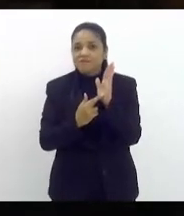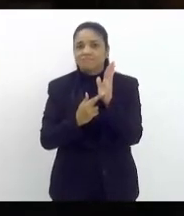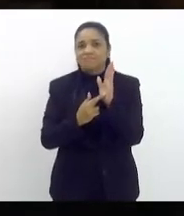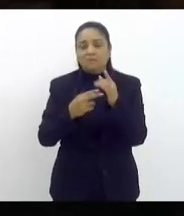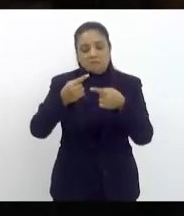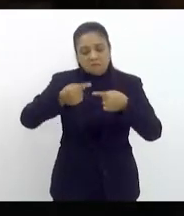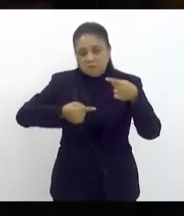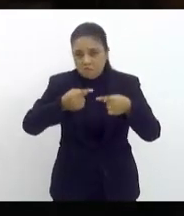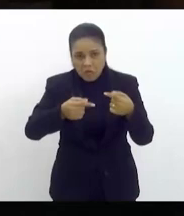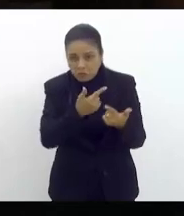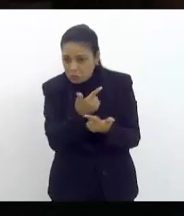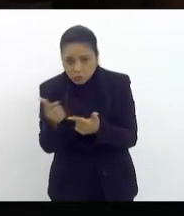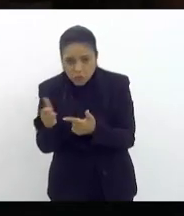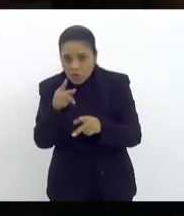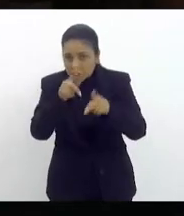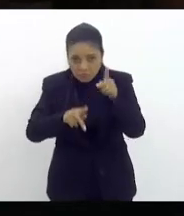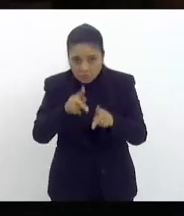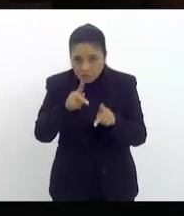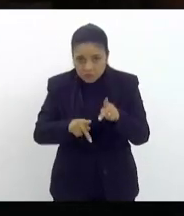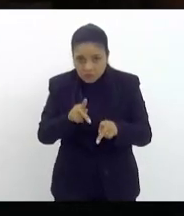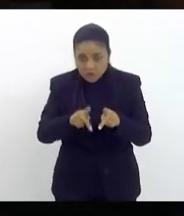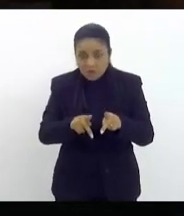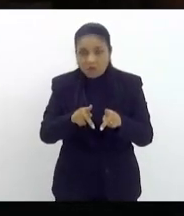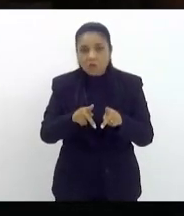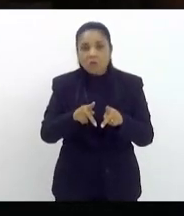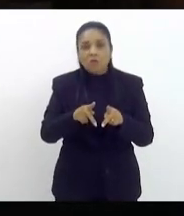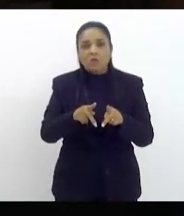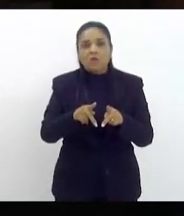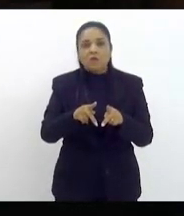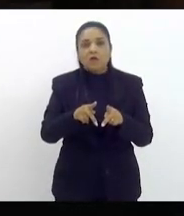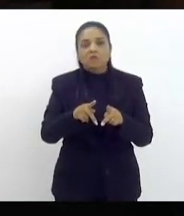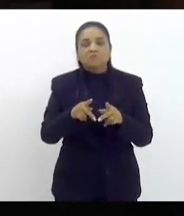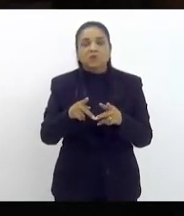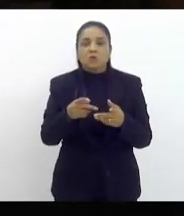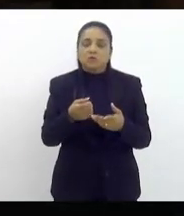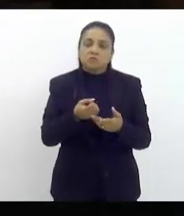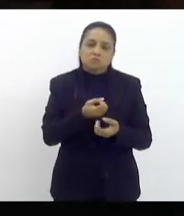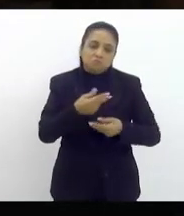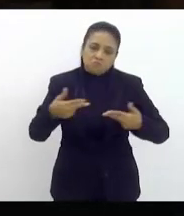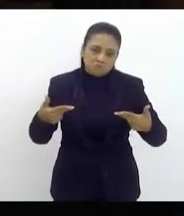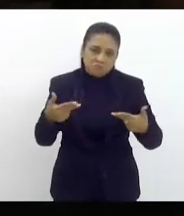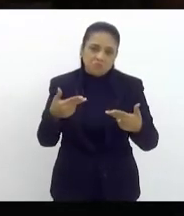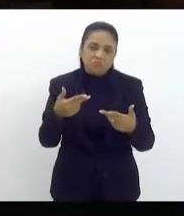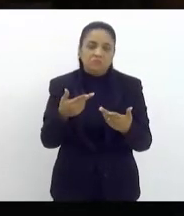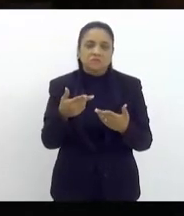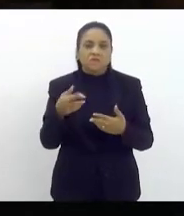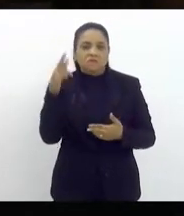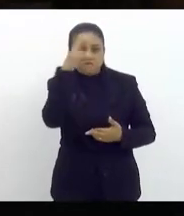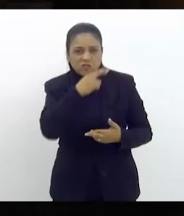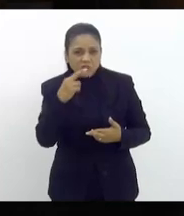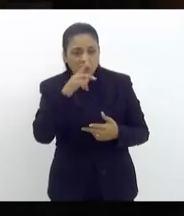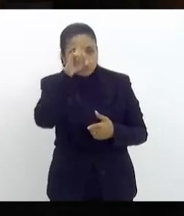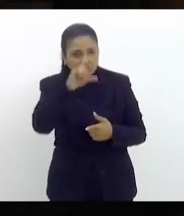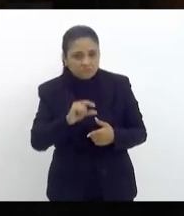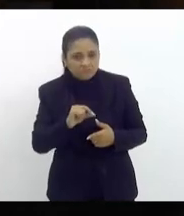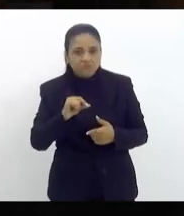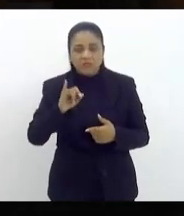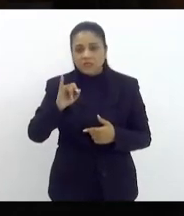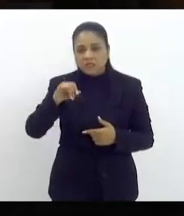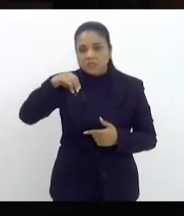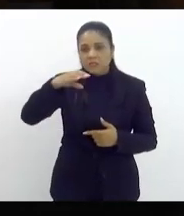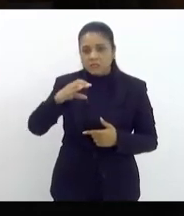debate necessário com a população, os benefícios fiscais, a redução do ICMS, da